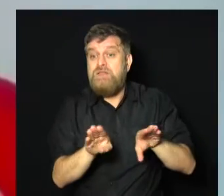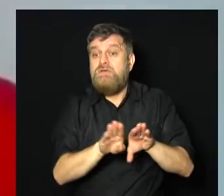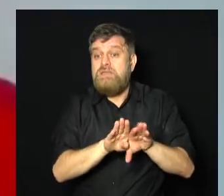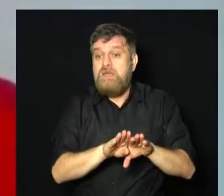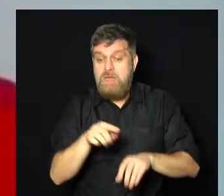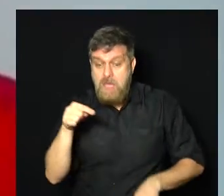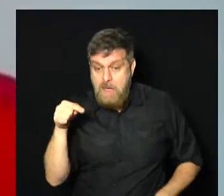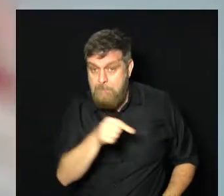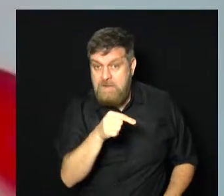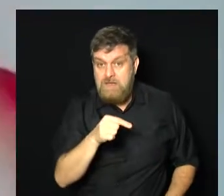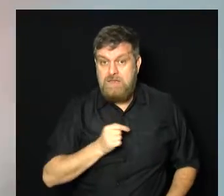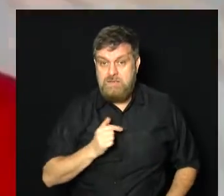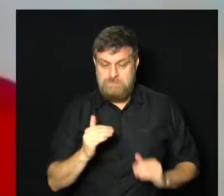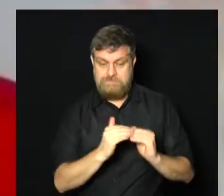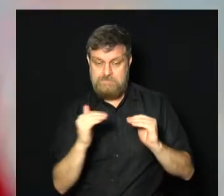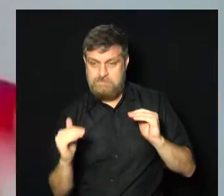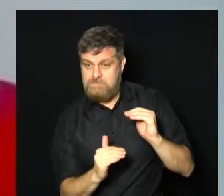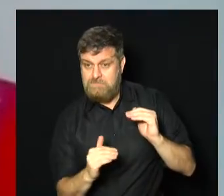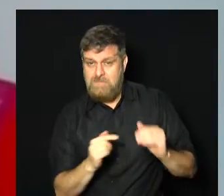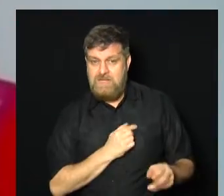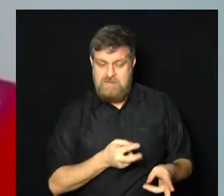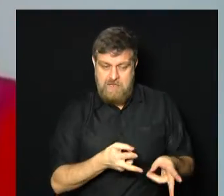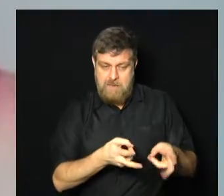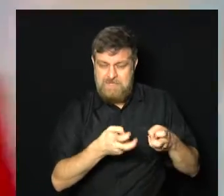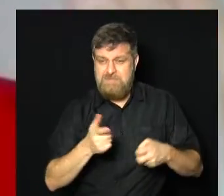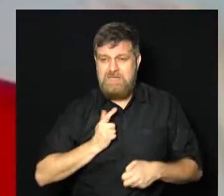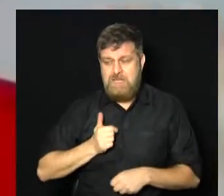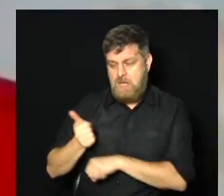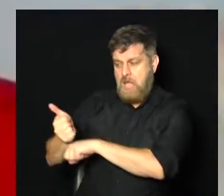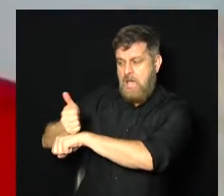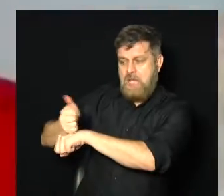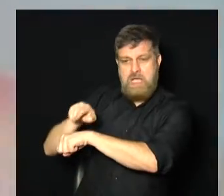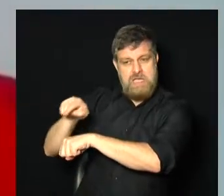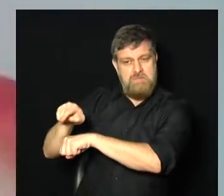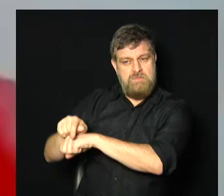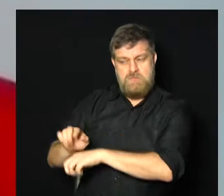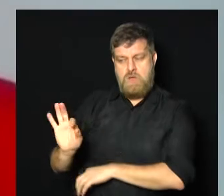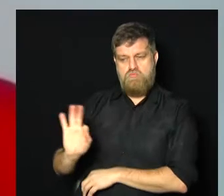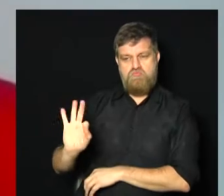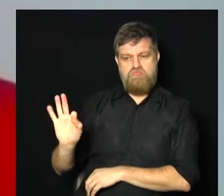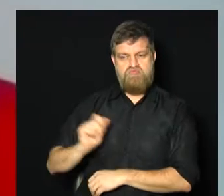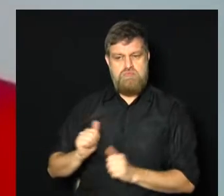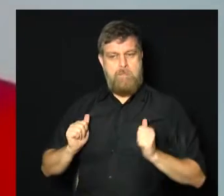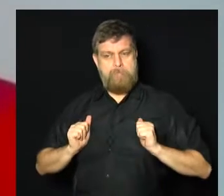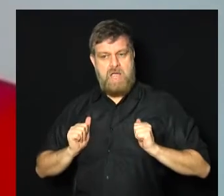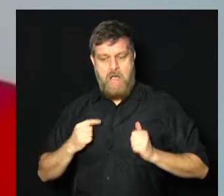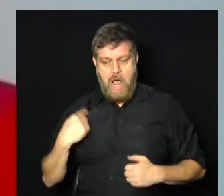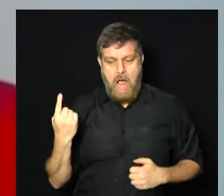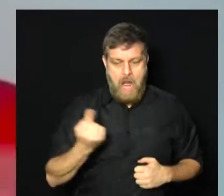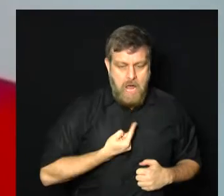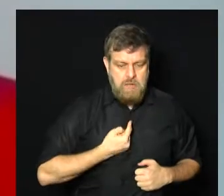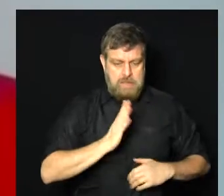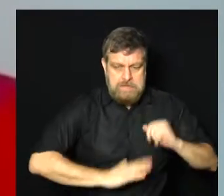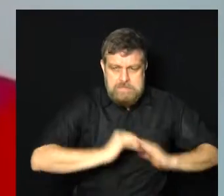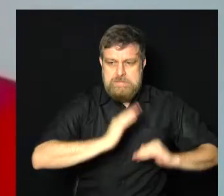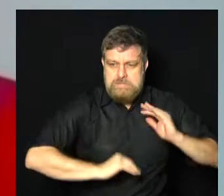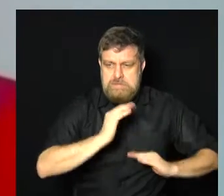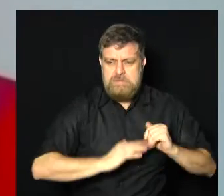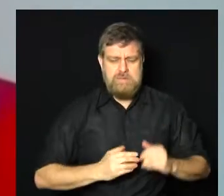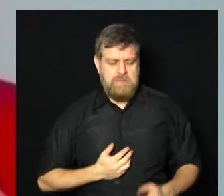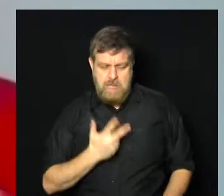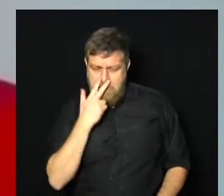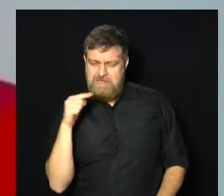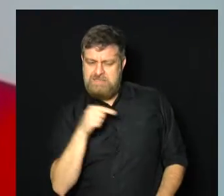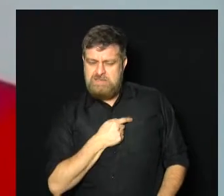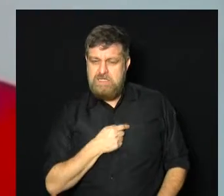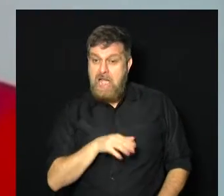para a desigualdade. Então, a criança vai identificar que existe um profissional que faz e o outro que não faz. Então, nós estamos educando para a desigualdade. E